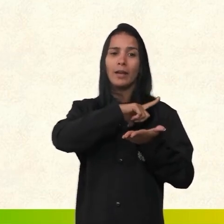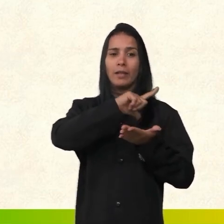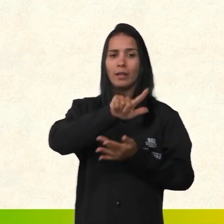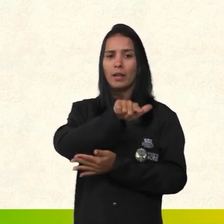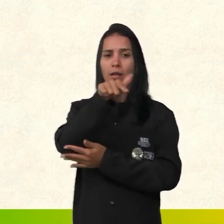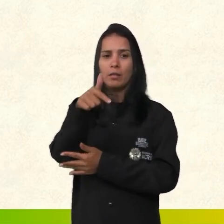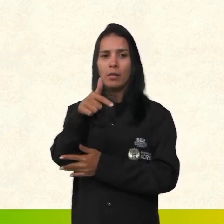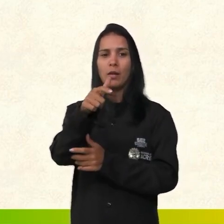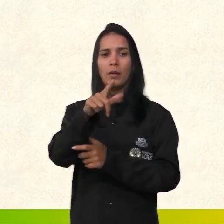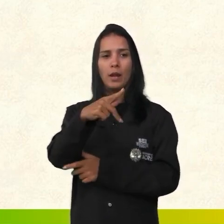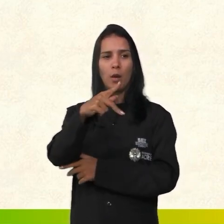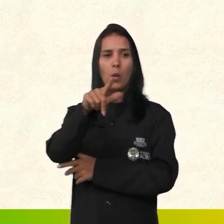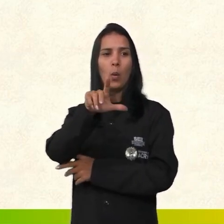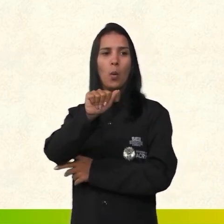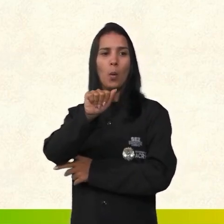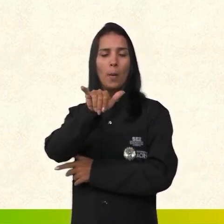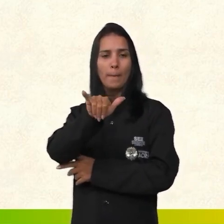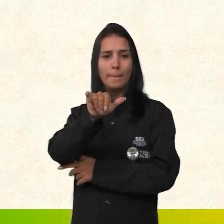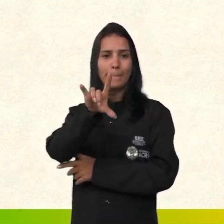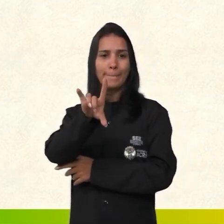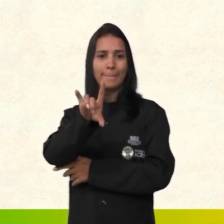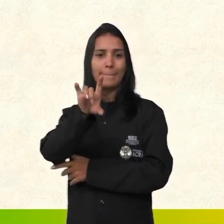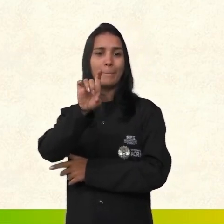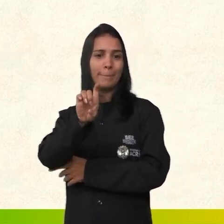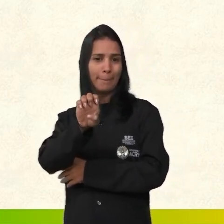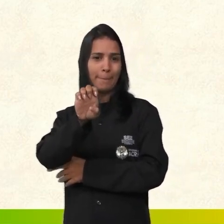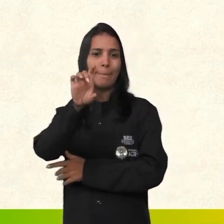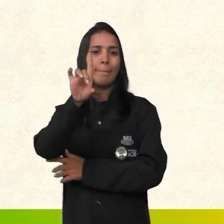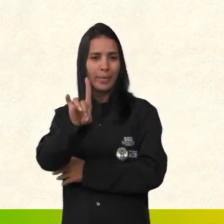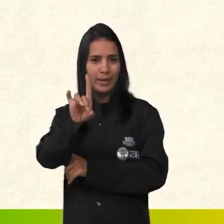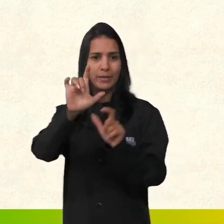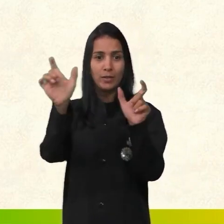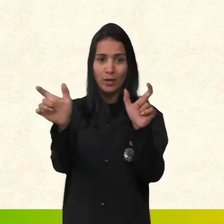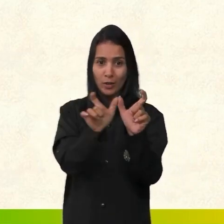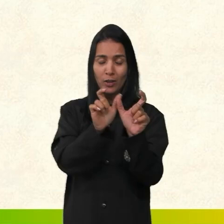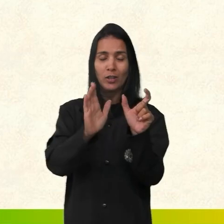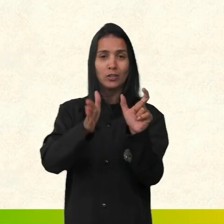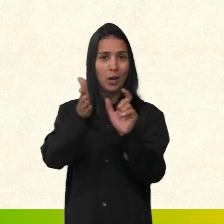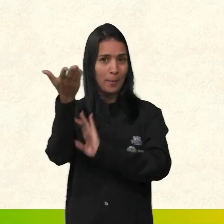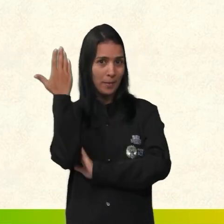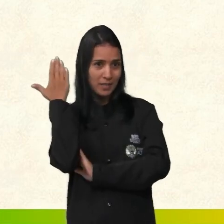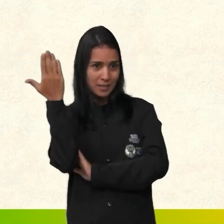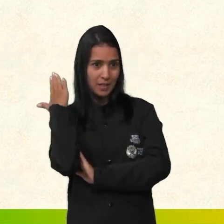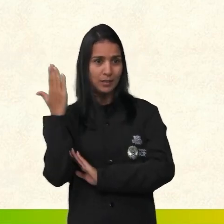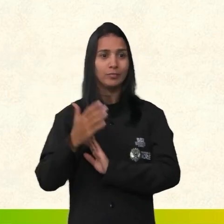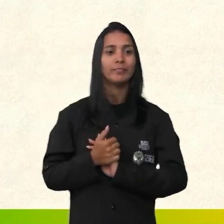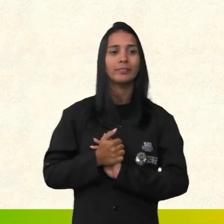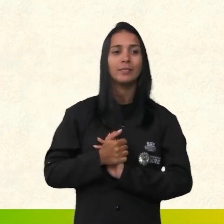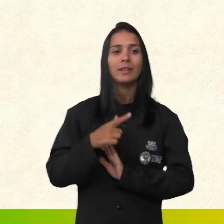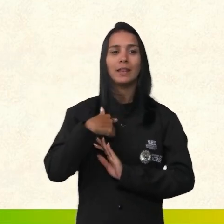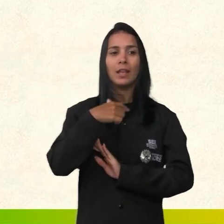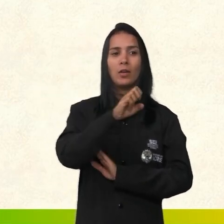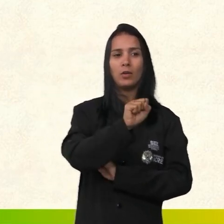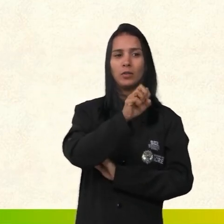played, jogou, tocou. Nós temos o start, que é